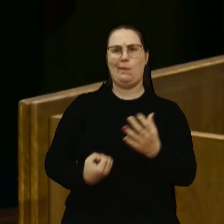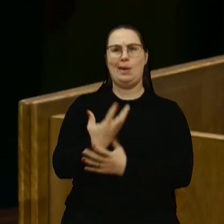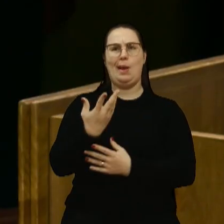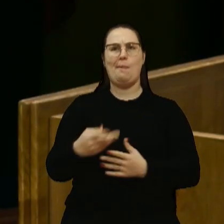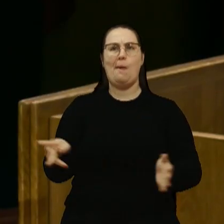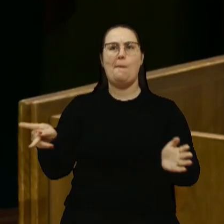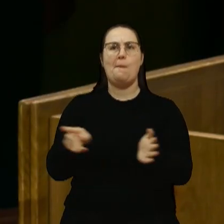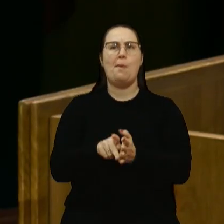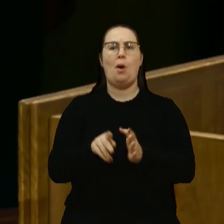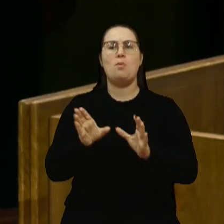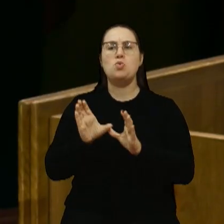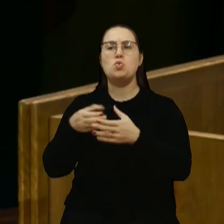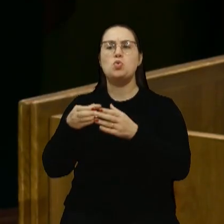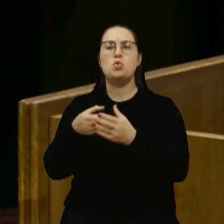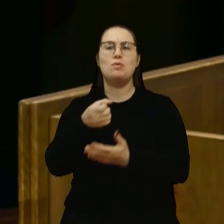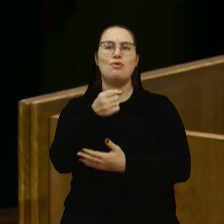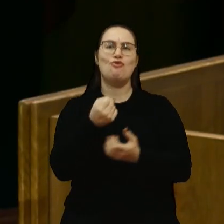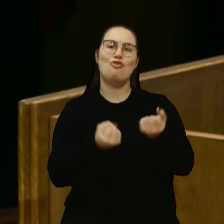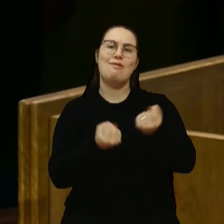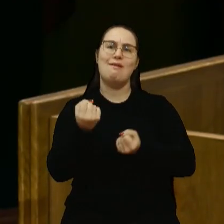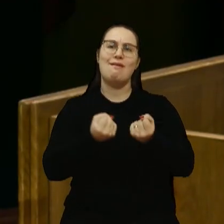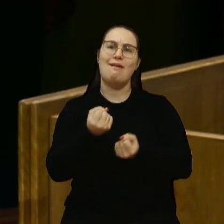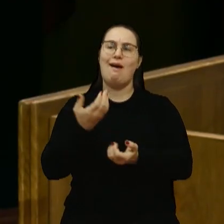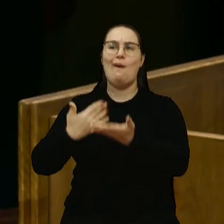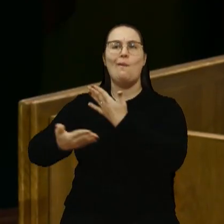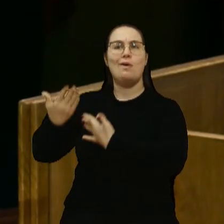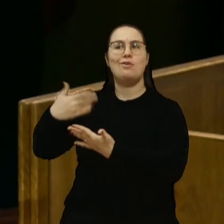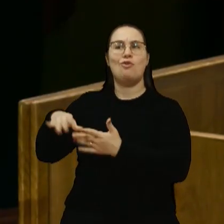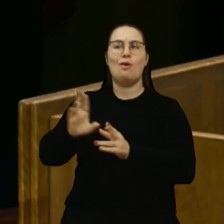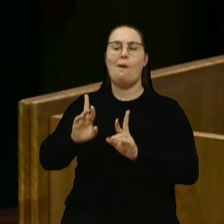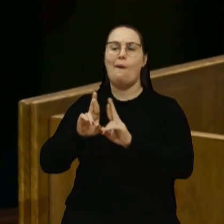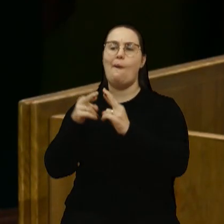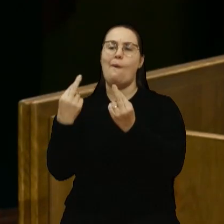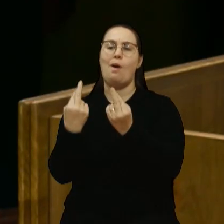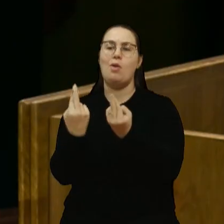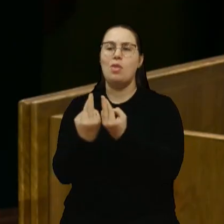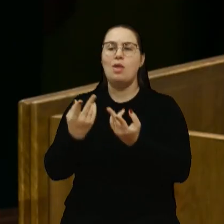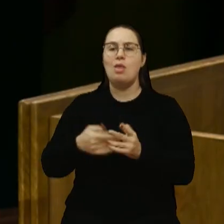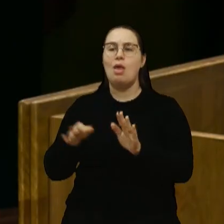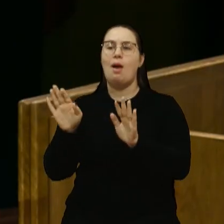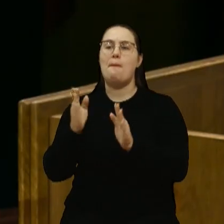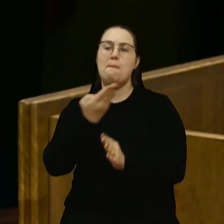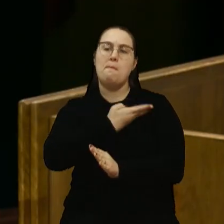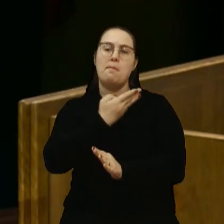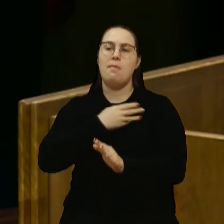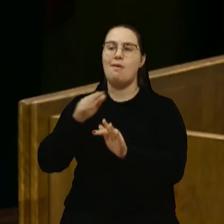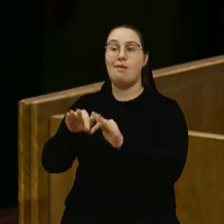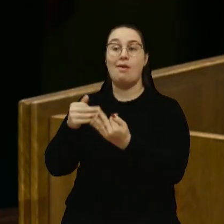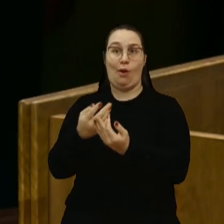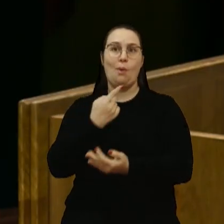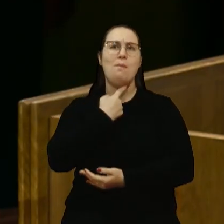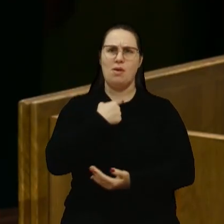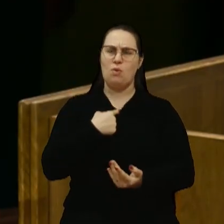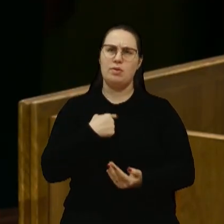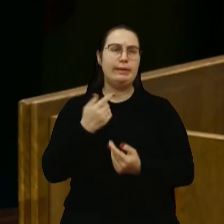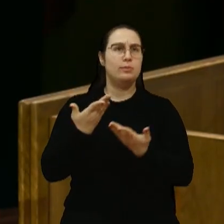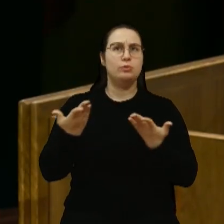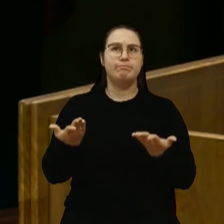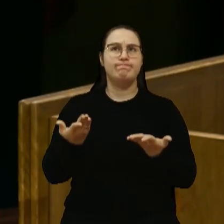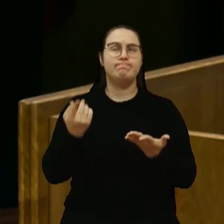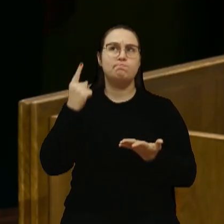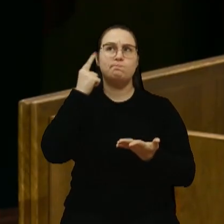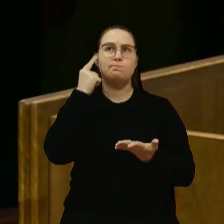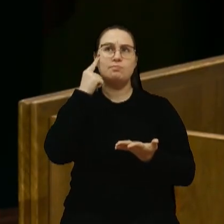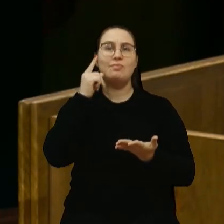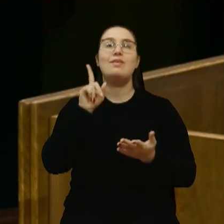de carros antigos, reunindo amigos, família, que é o que mais gostamos?